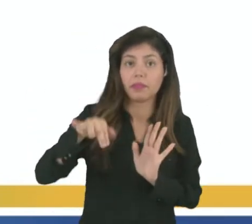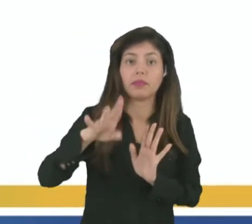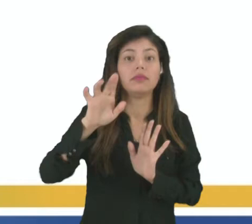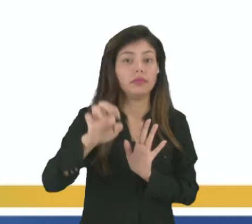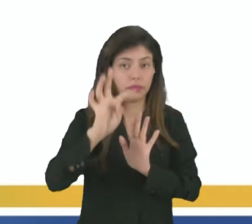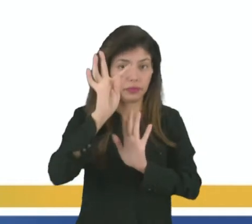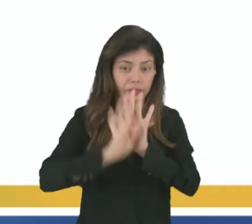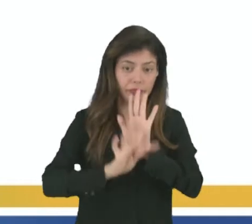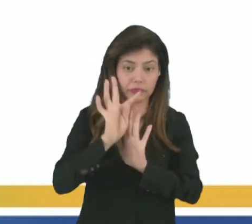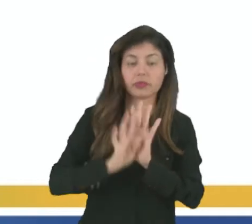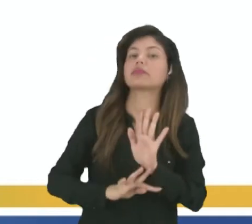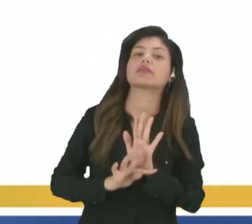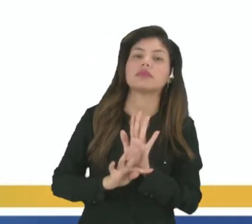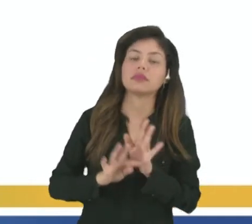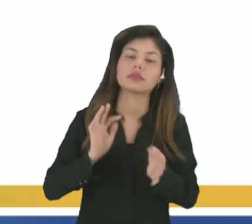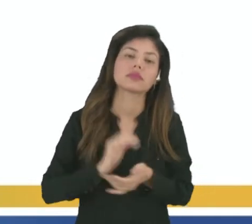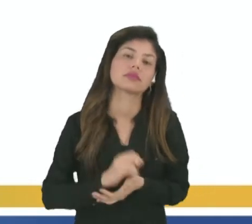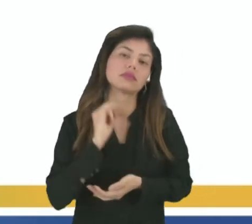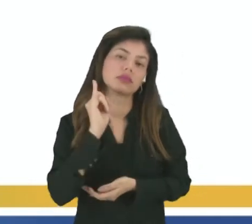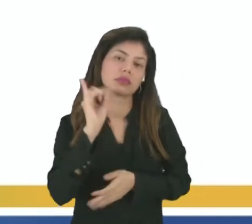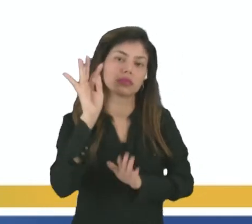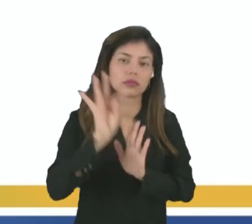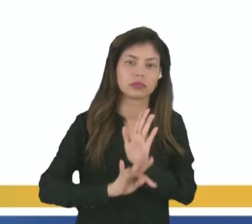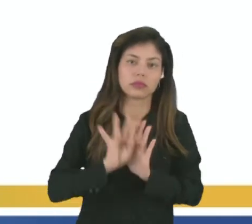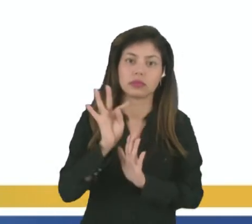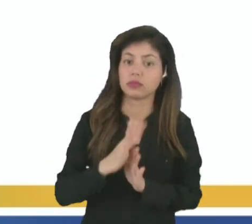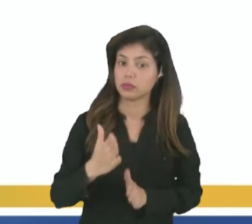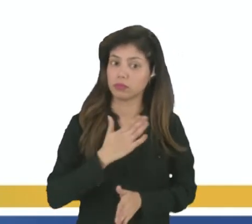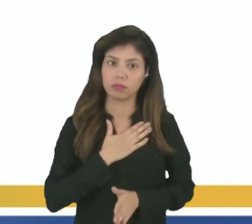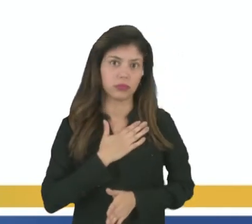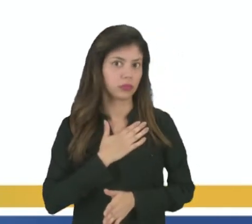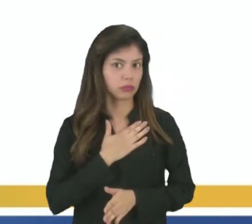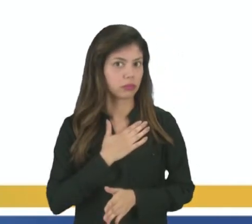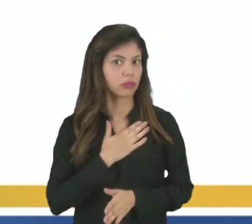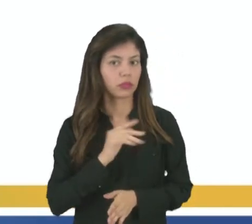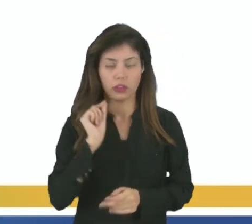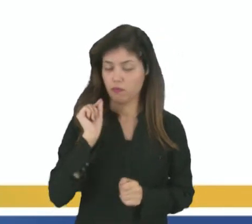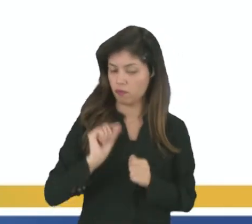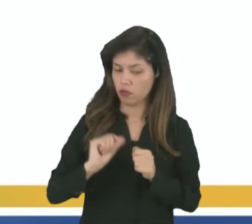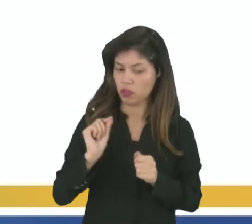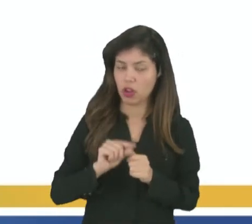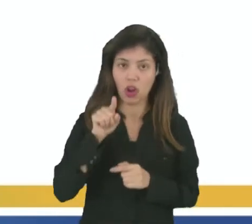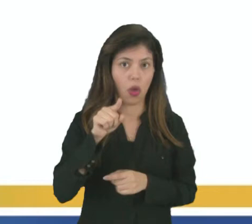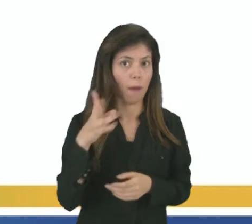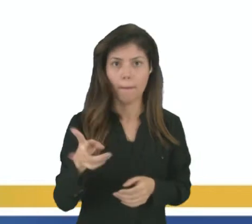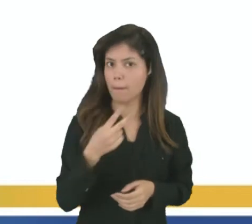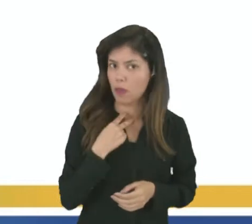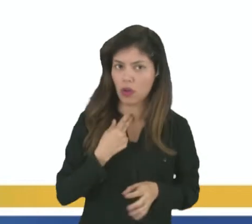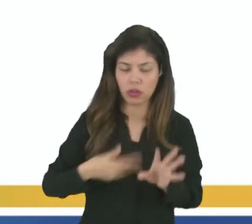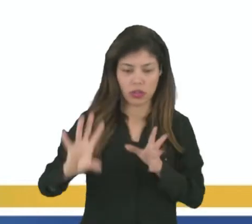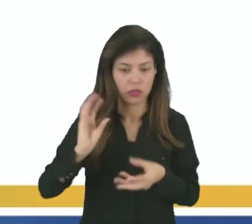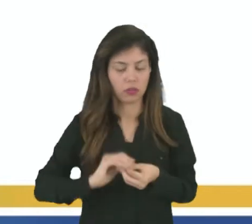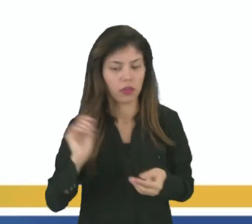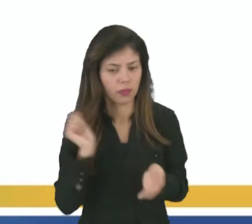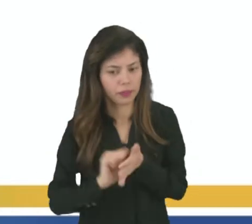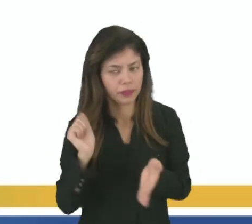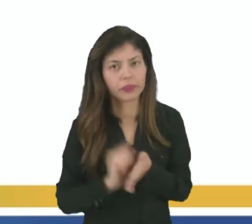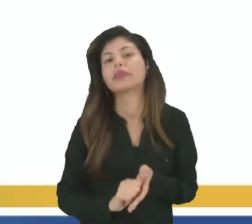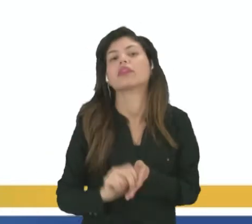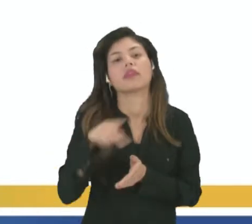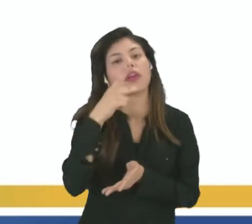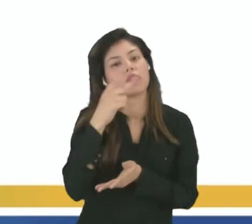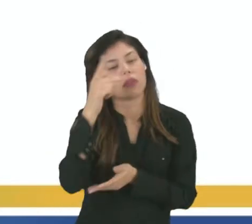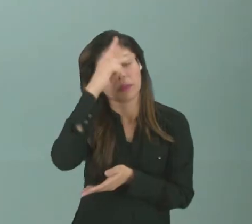do texto original. Se o texto não é seu, você não vai resumir algo que você escreveu, né? A não ser que você fale